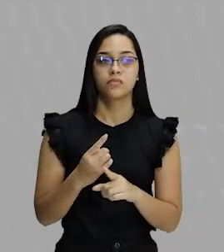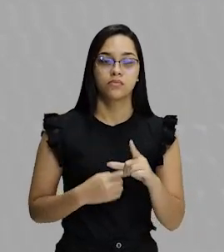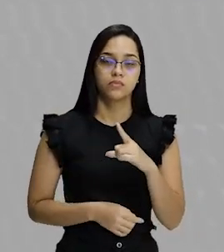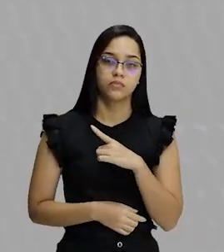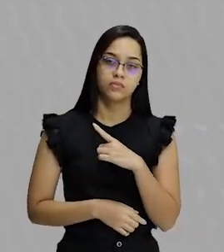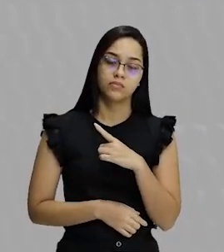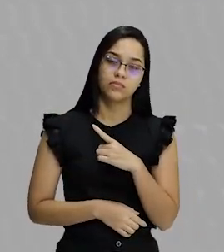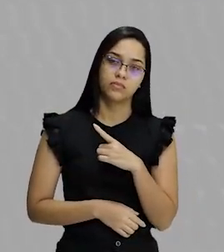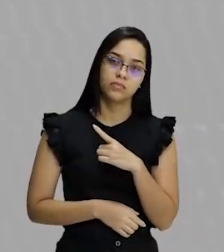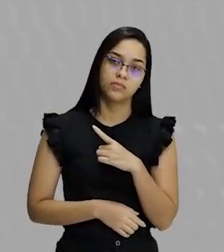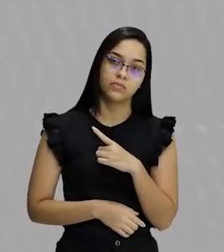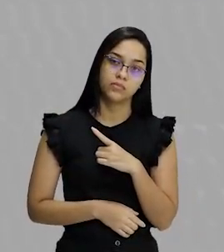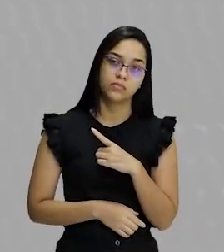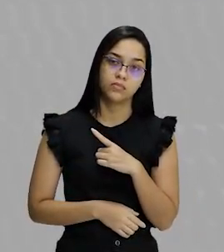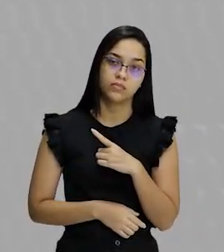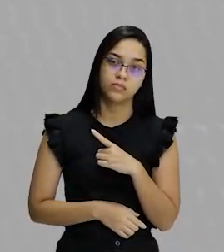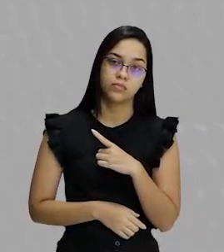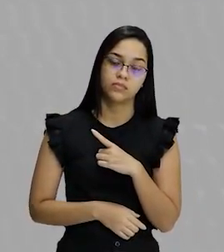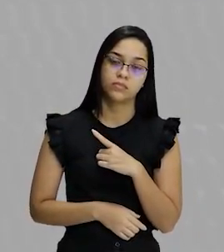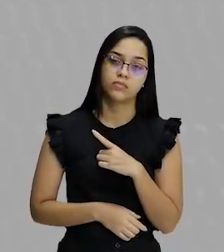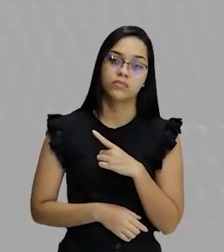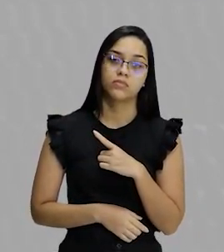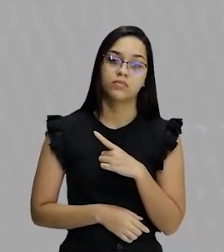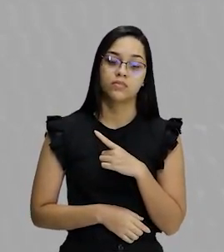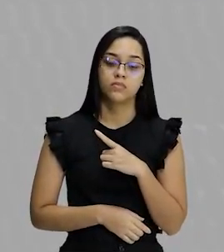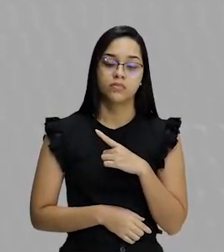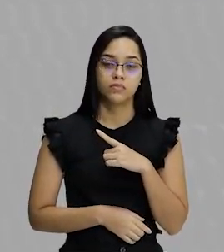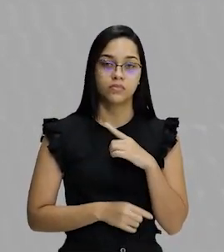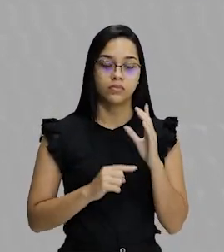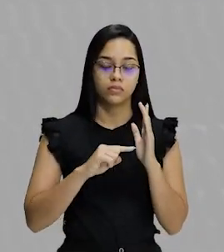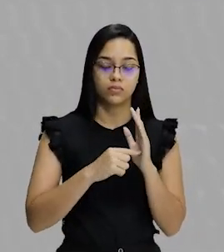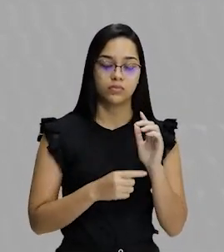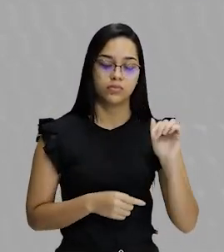ó, certo? E localizo o ponto A,